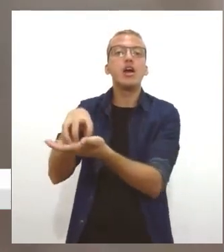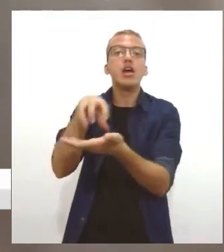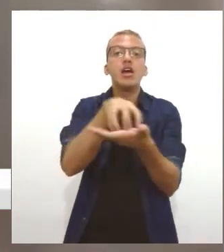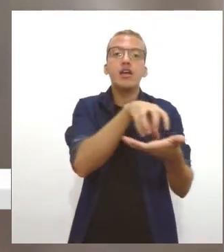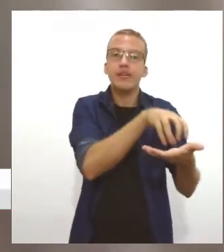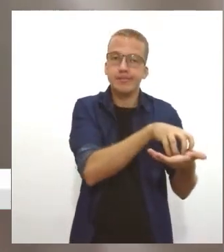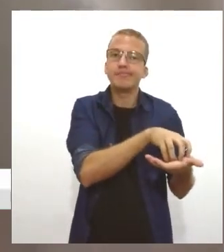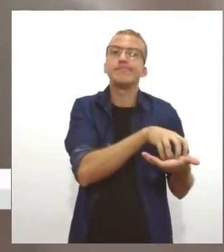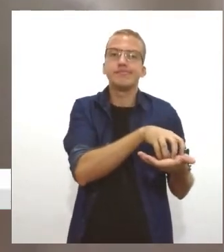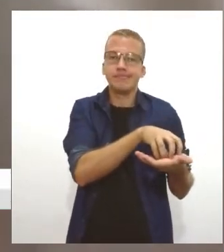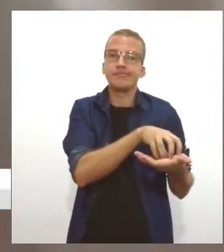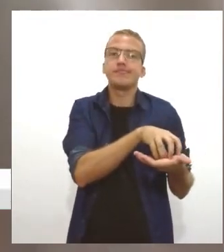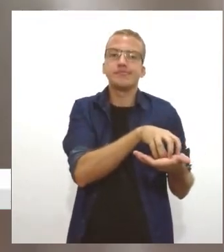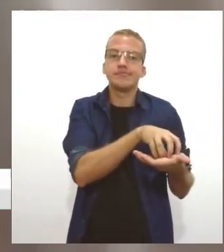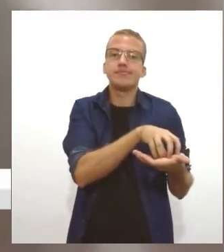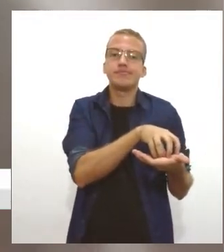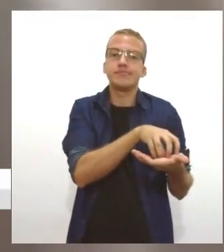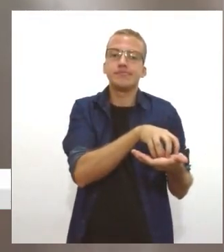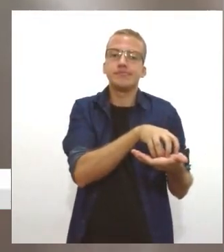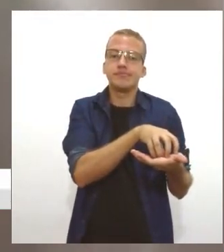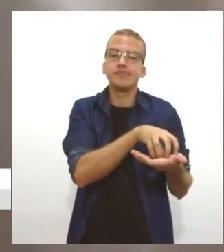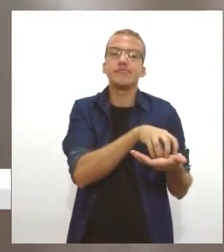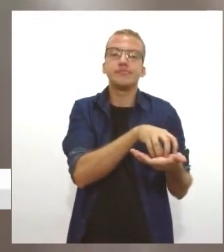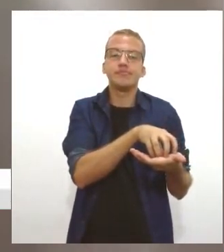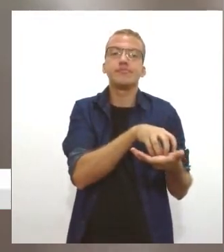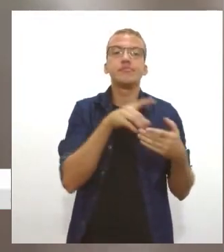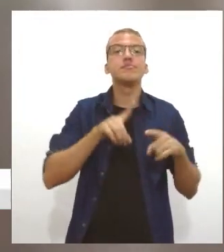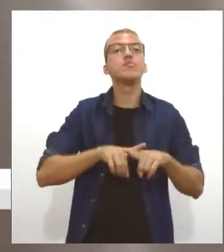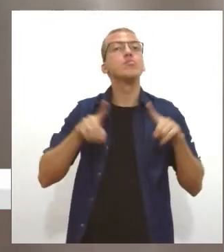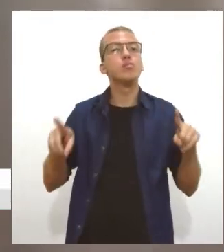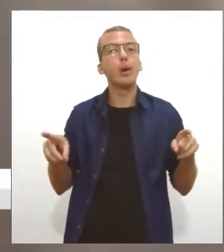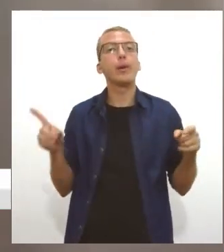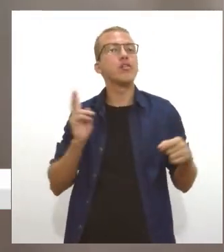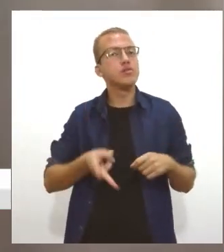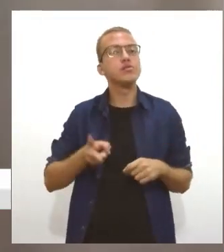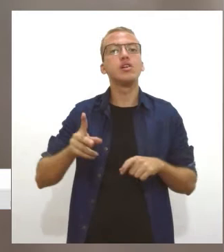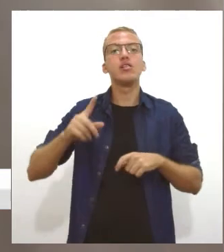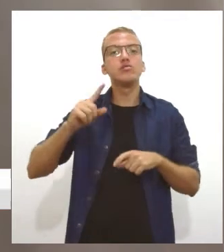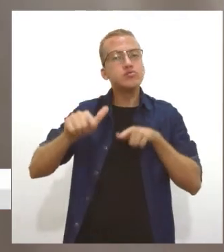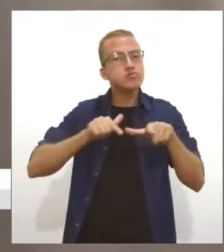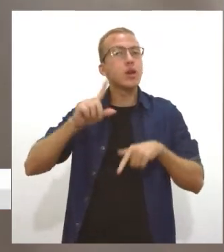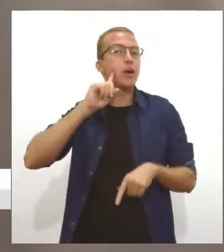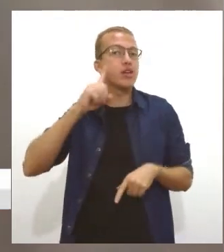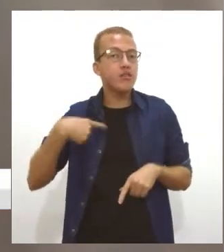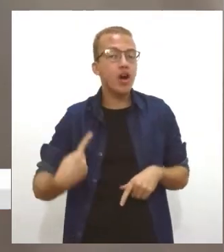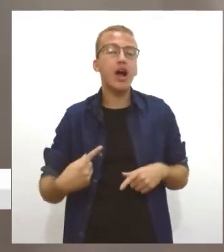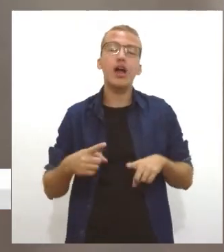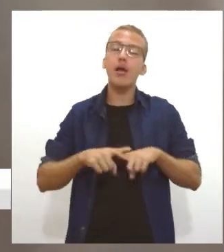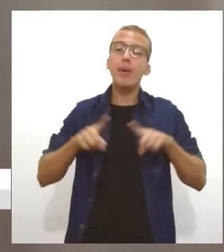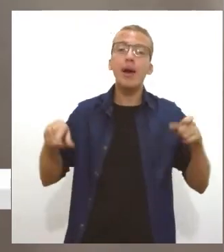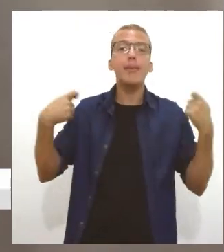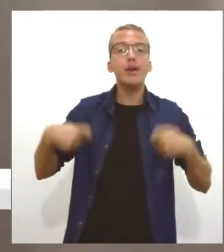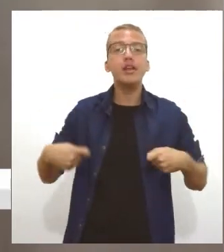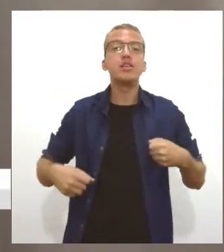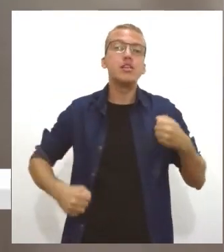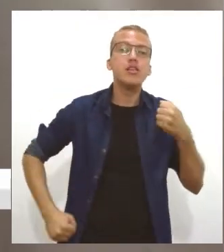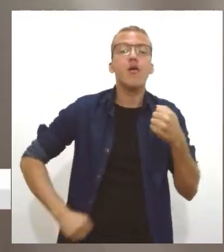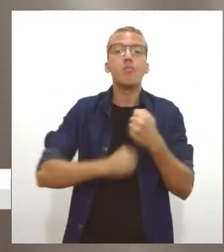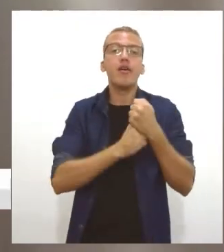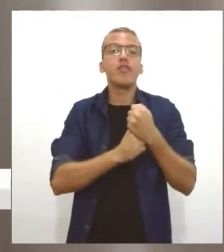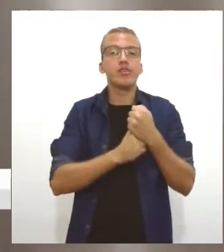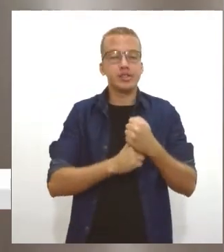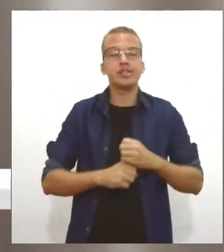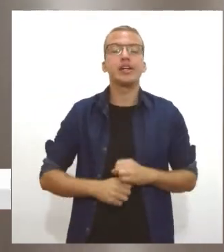retirar o mérito daqueles advogados que são hoje os dativos aqui do fórum, mas que a gente possa fortalecer essa rede aí